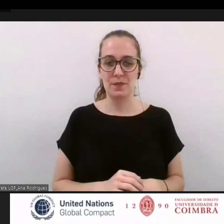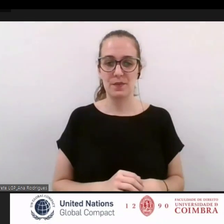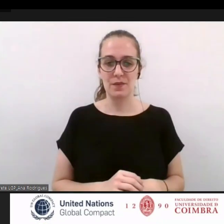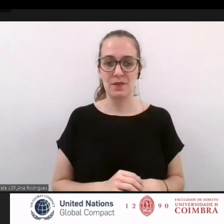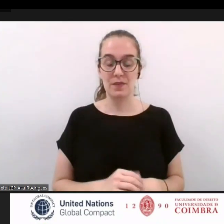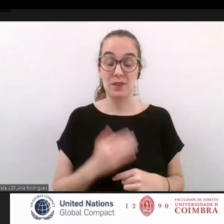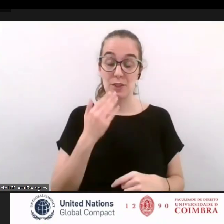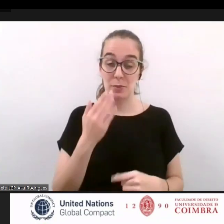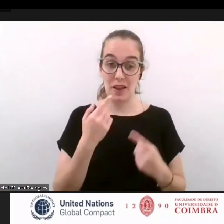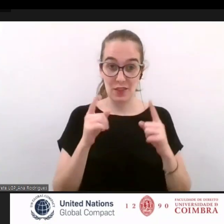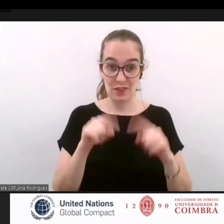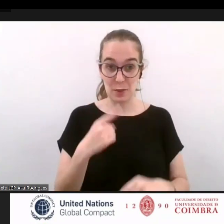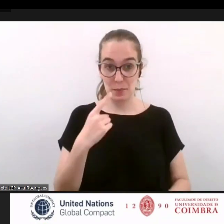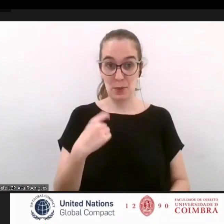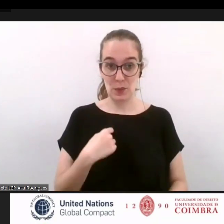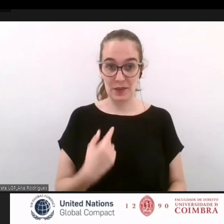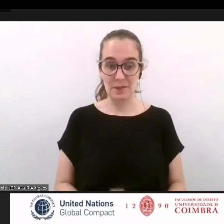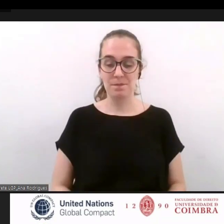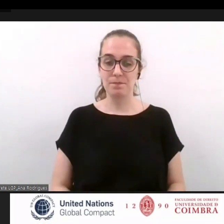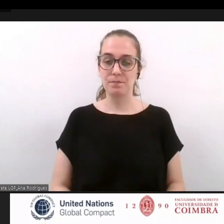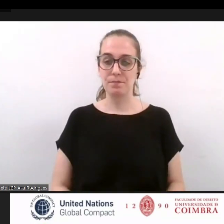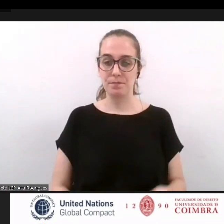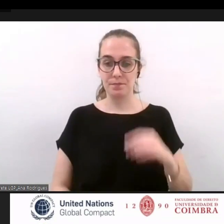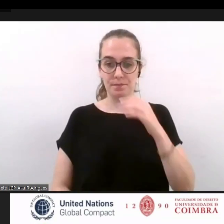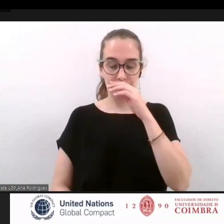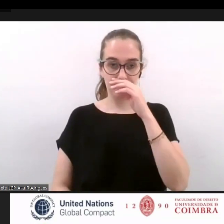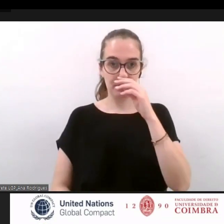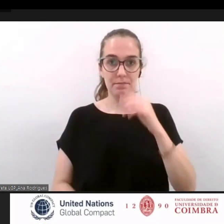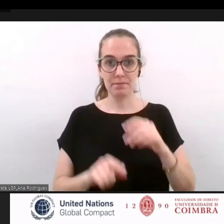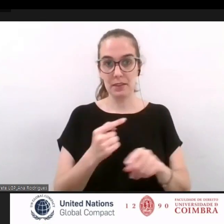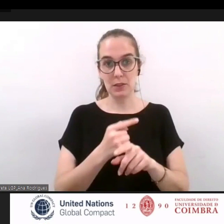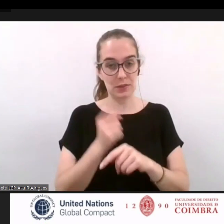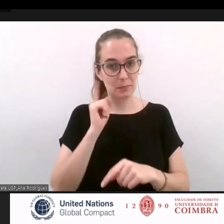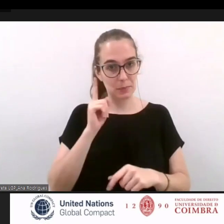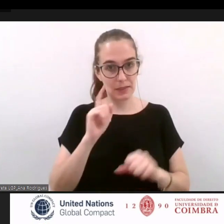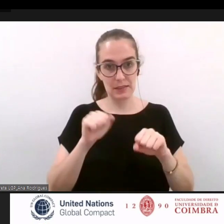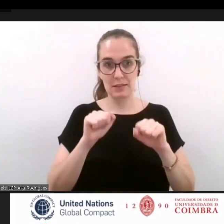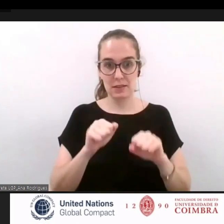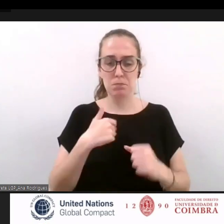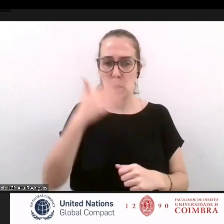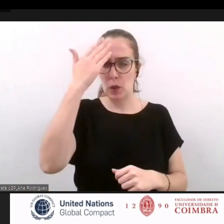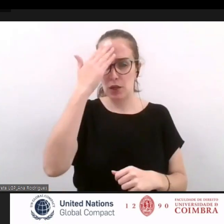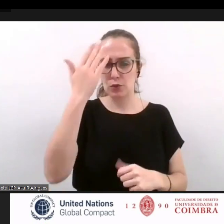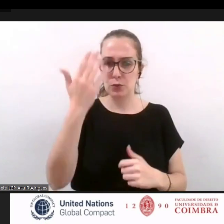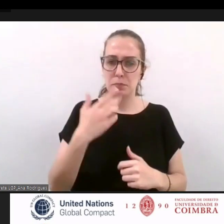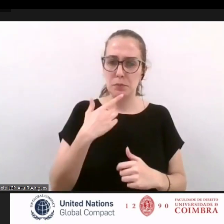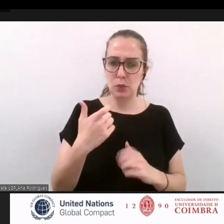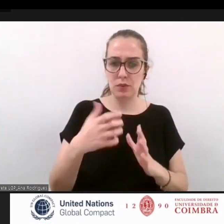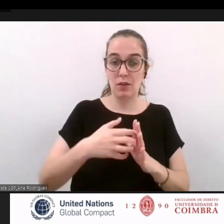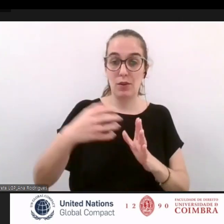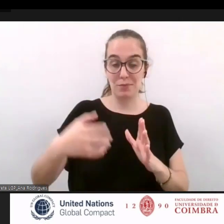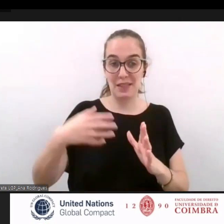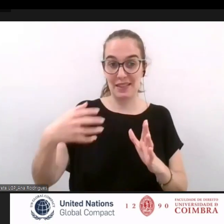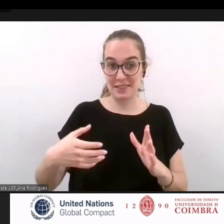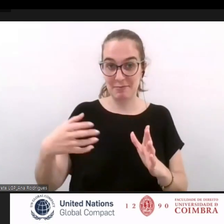Obrigada novamente pela pergunta. De facto, isso é algo que nos é muito caro e acho que é de facto uma pergunta muito complexa.